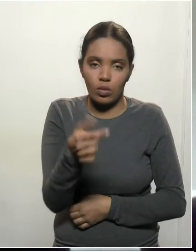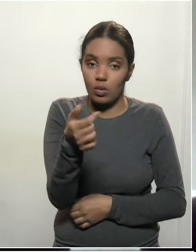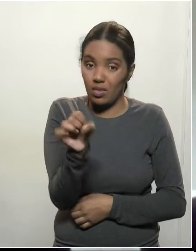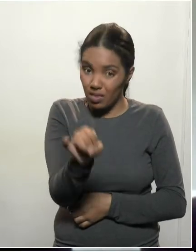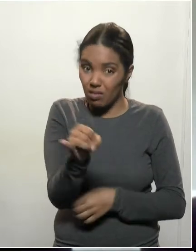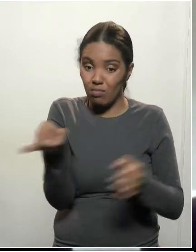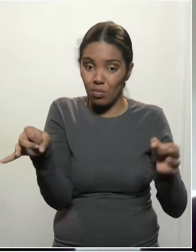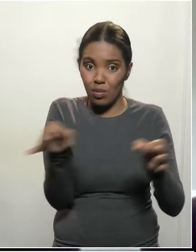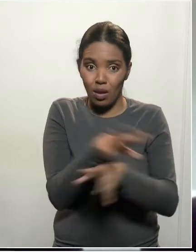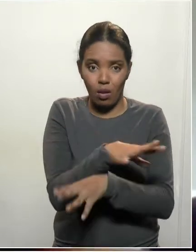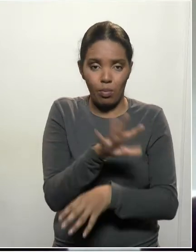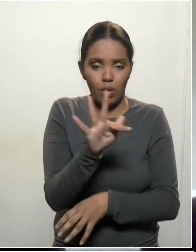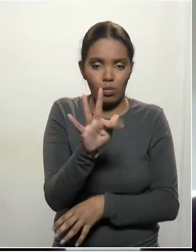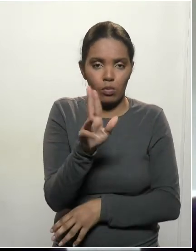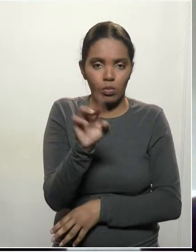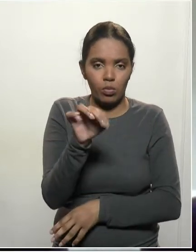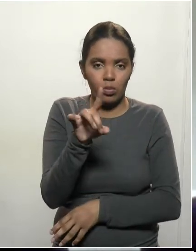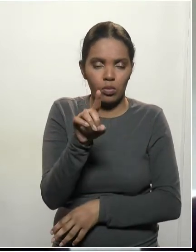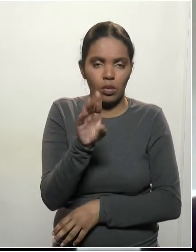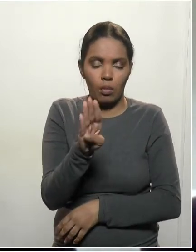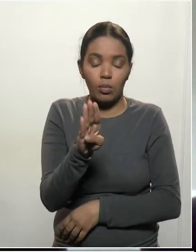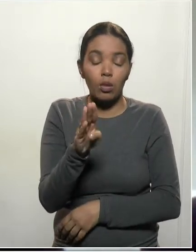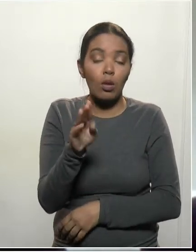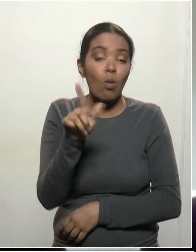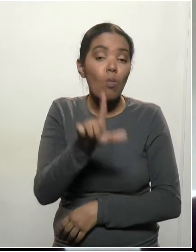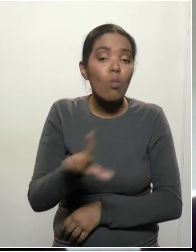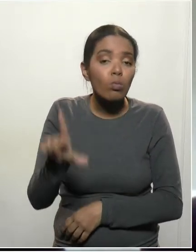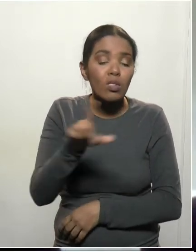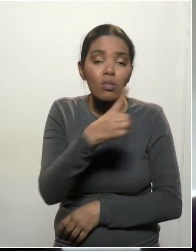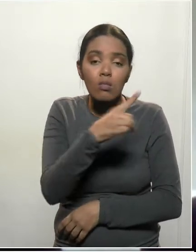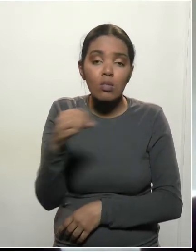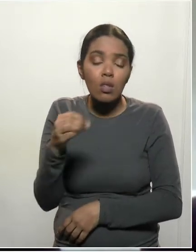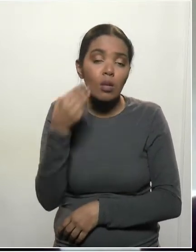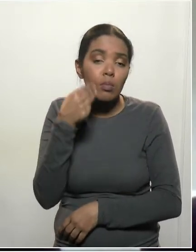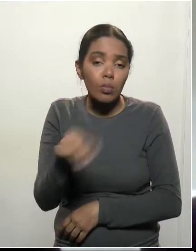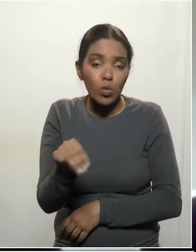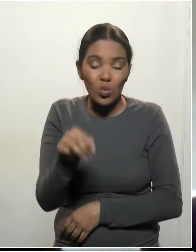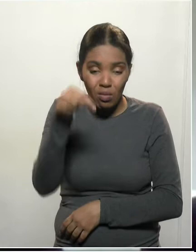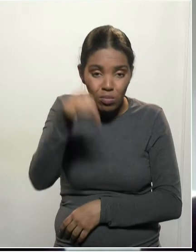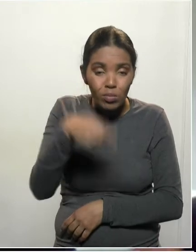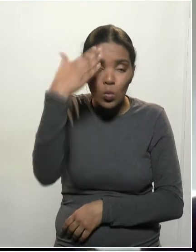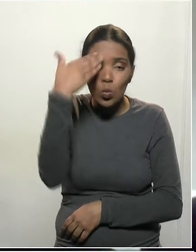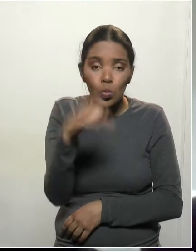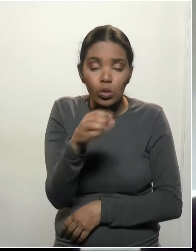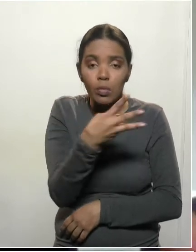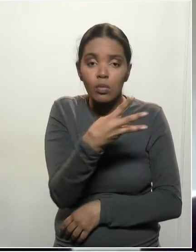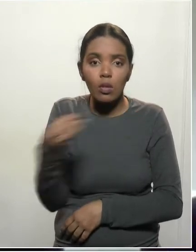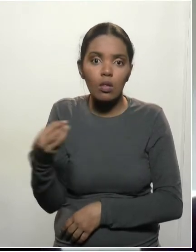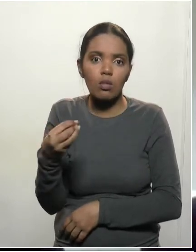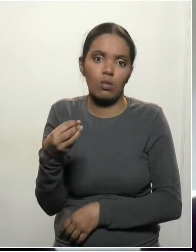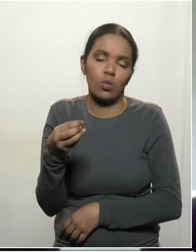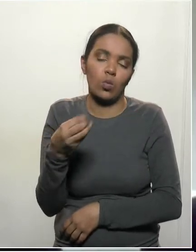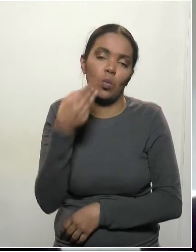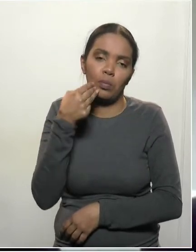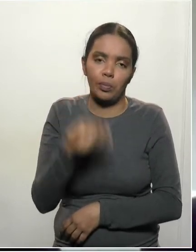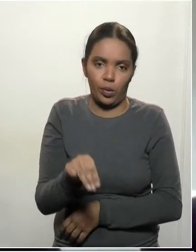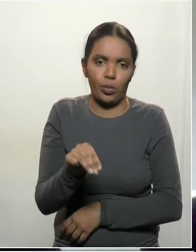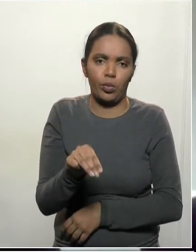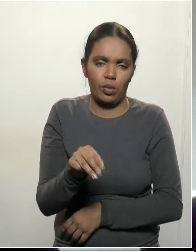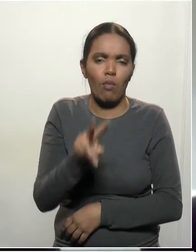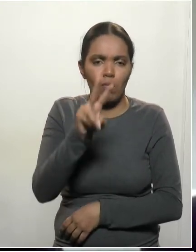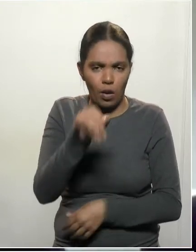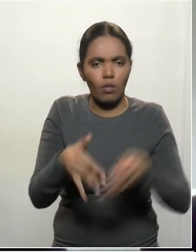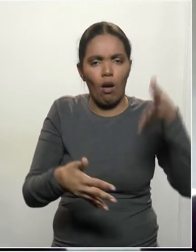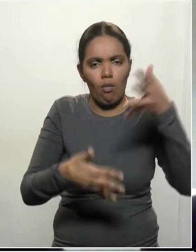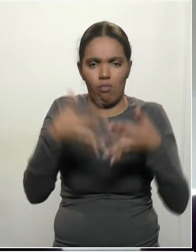acabar o Fundeb. Londrina, mais de 100 milhões. Curitiba, mais de 300 milhões. Isso inviabilizaria